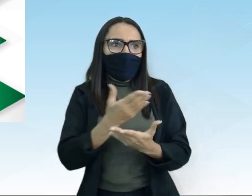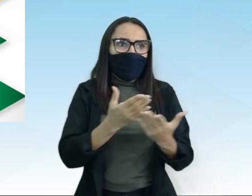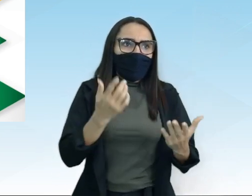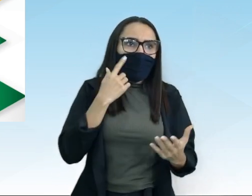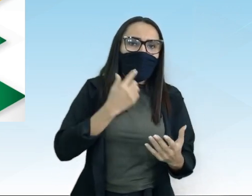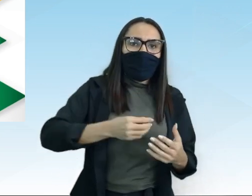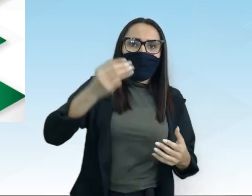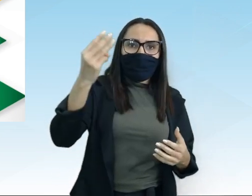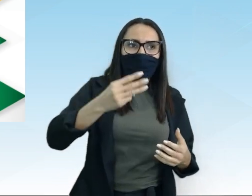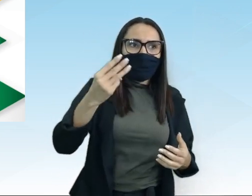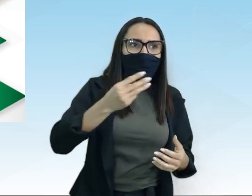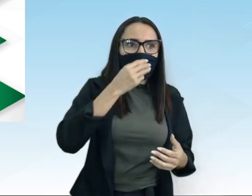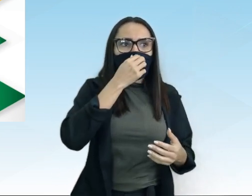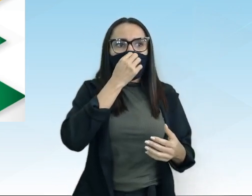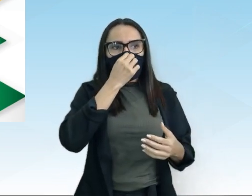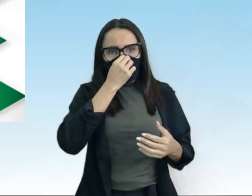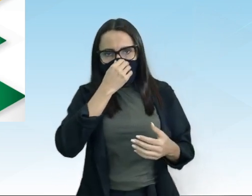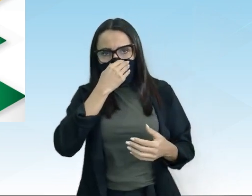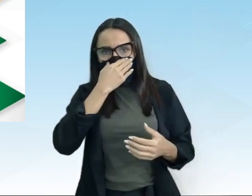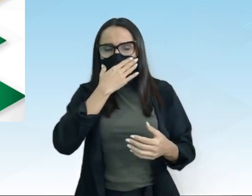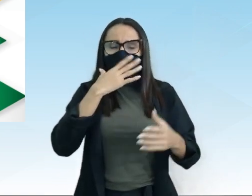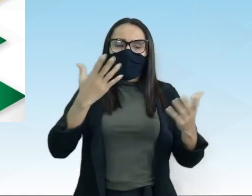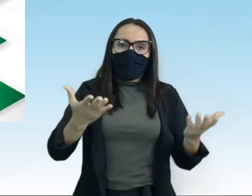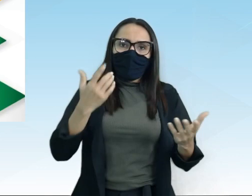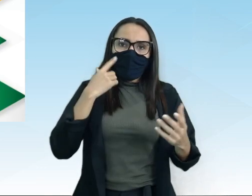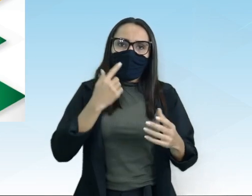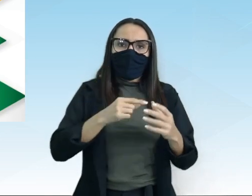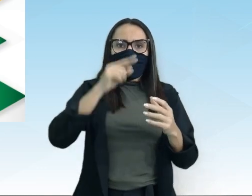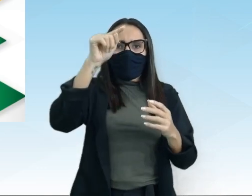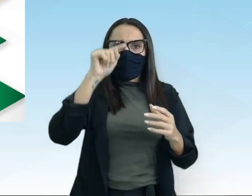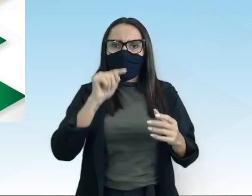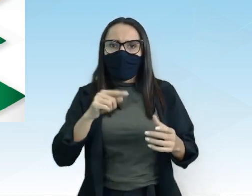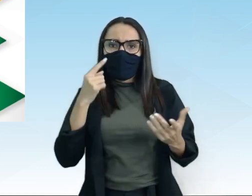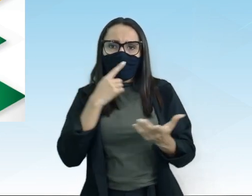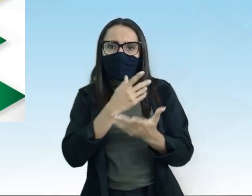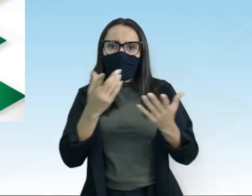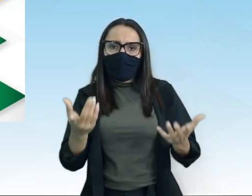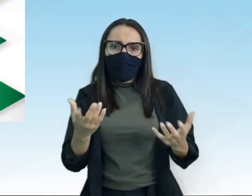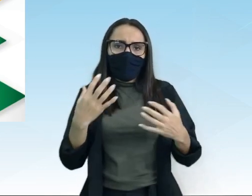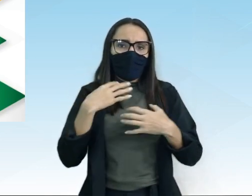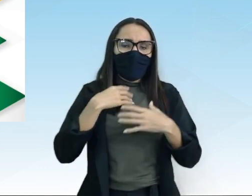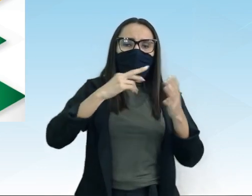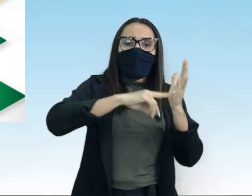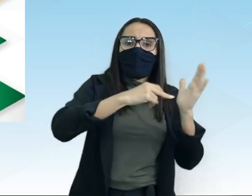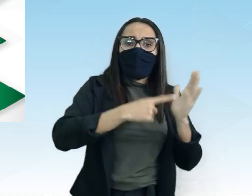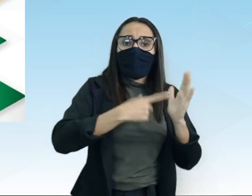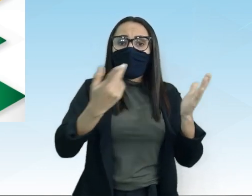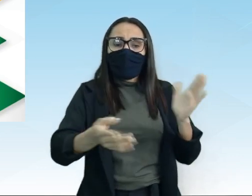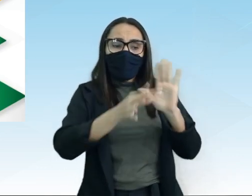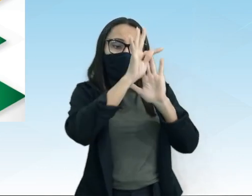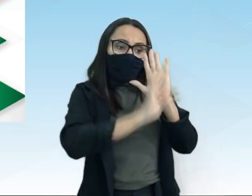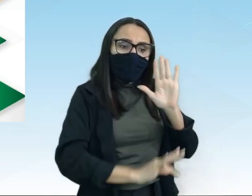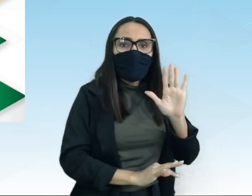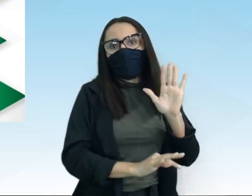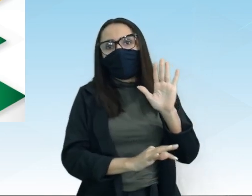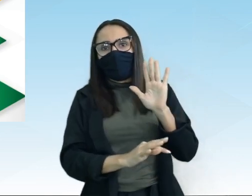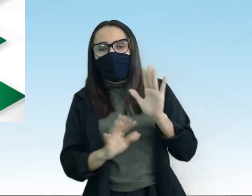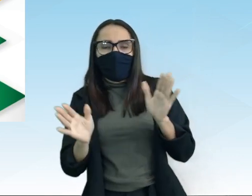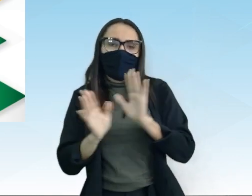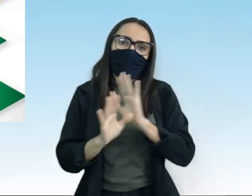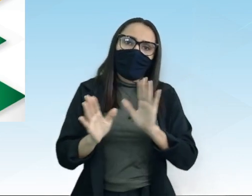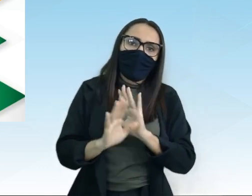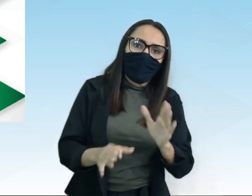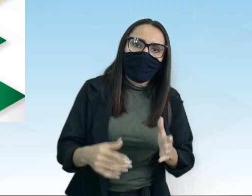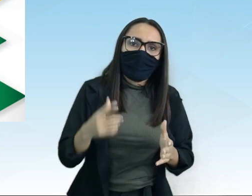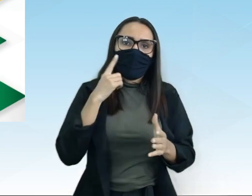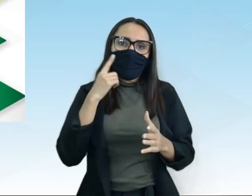no terceiro quadrinho, certo? Essa exclamação, sentido que ela faz dentro do texto, não é à toa. Então, há